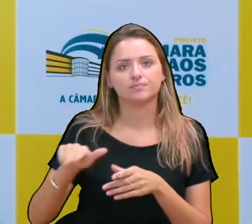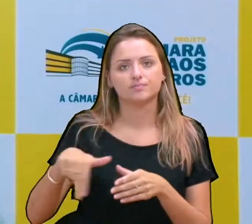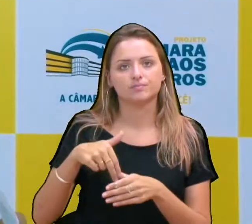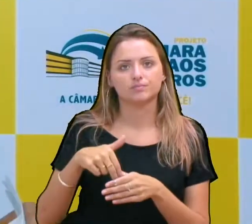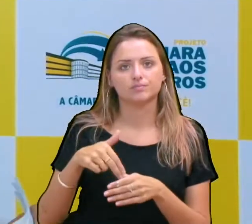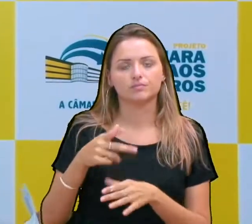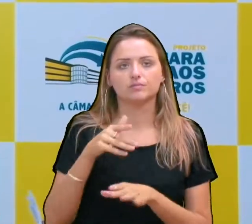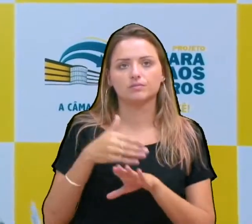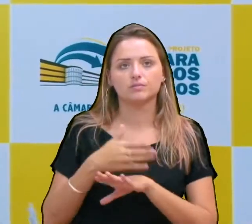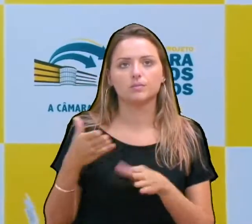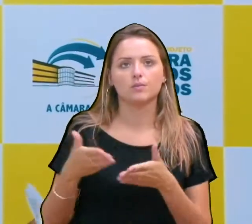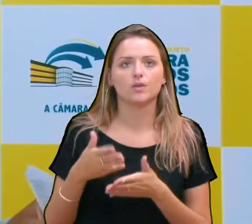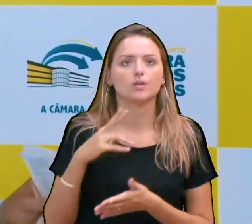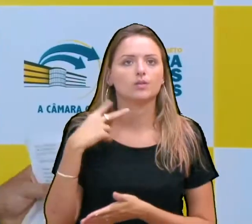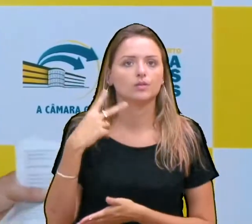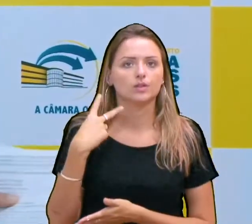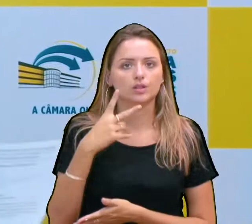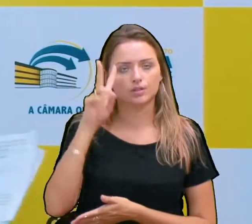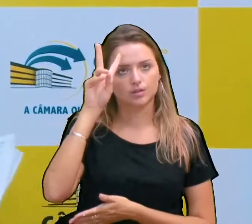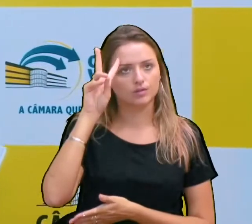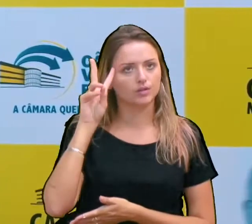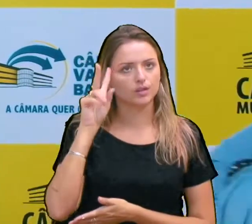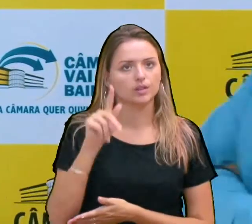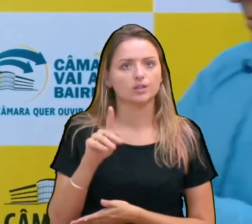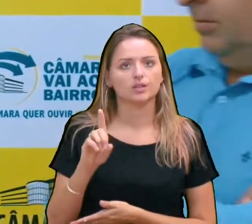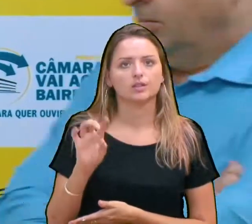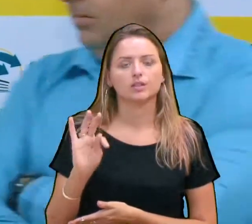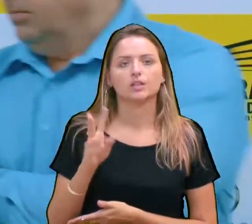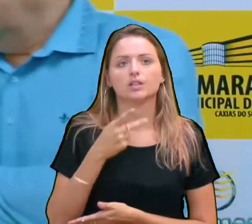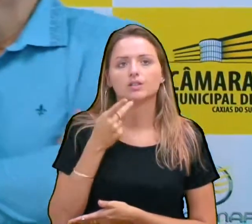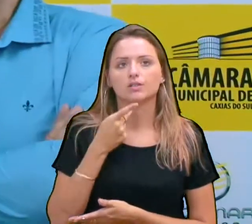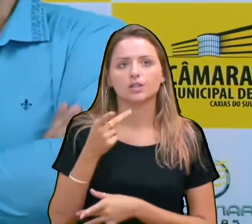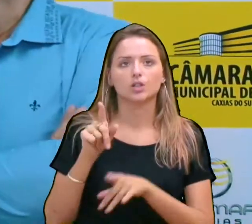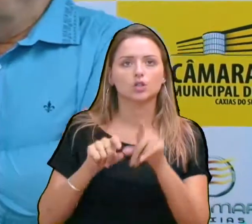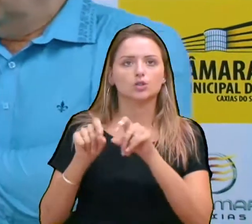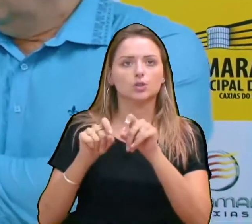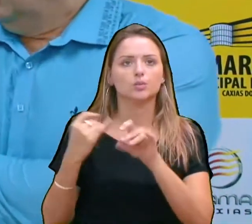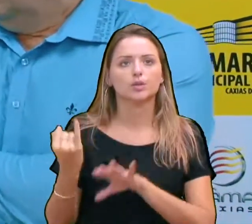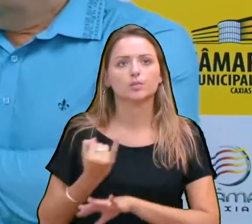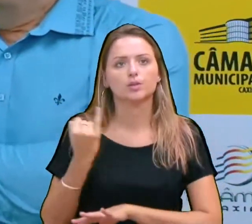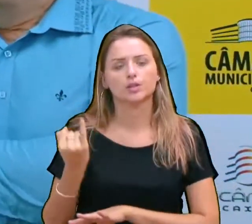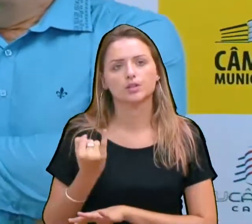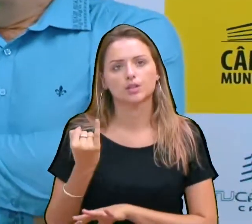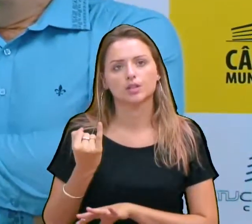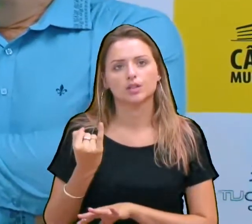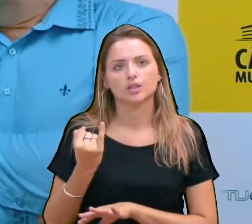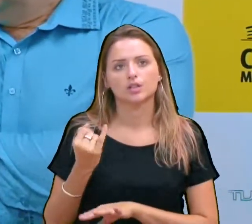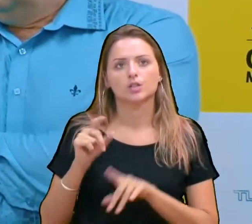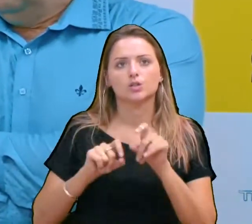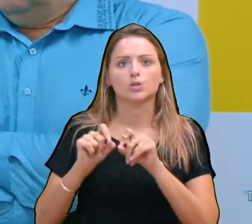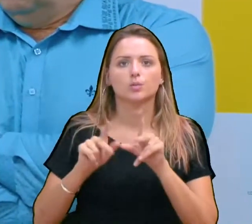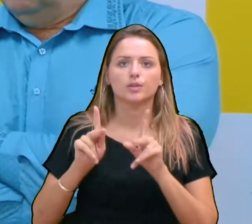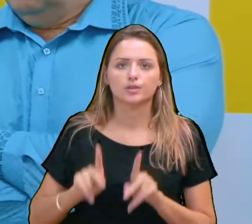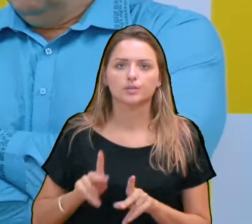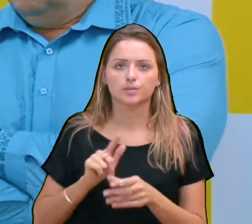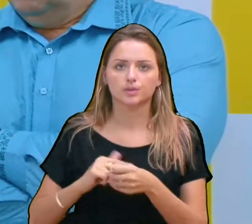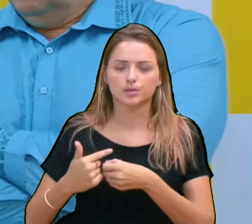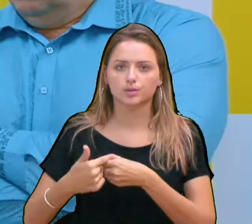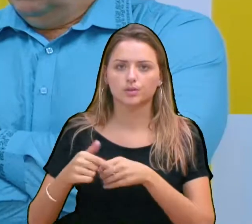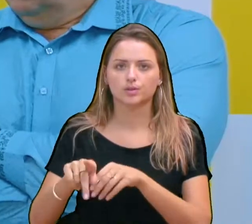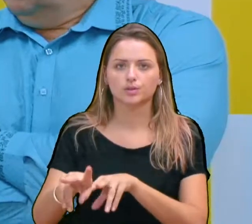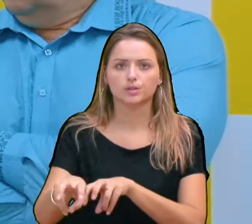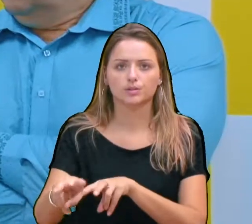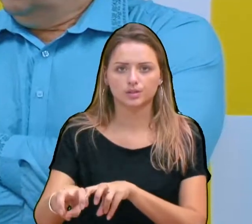grande expediente hoje foi o vereador Velocino Wes, do PDT, que trouxe um assunto muito importante, principalmente para os moradores do interior aqui de Caxias